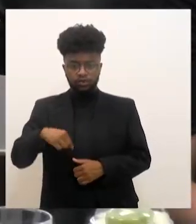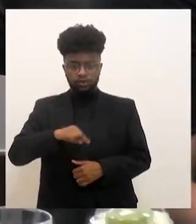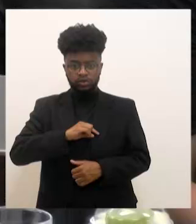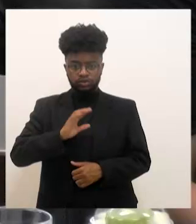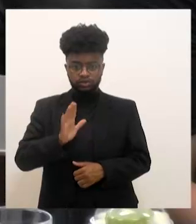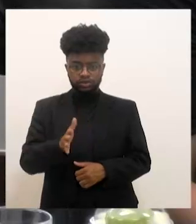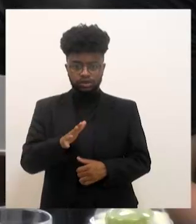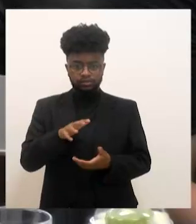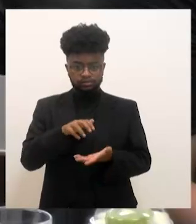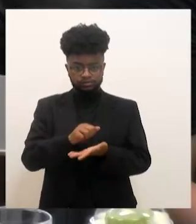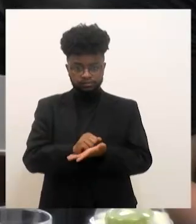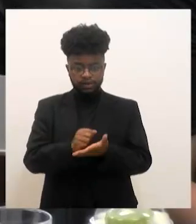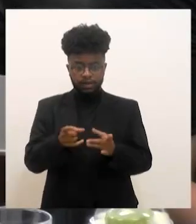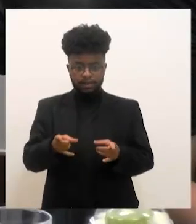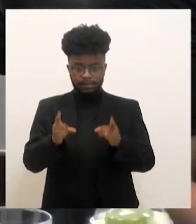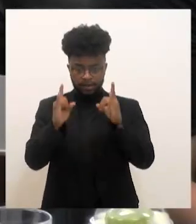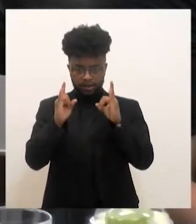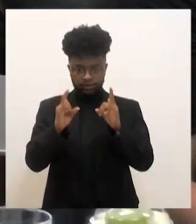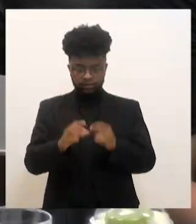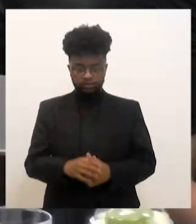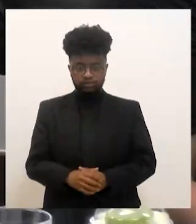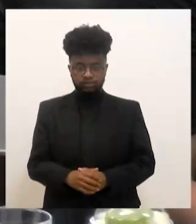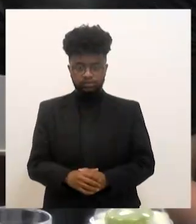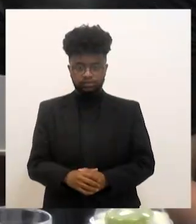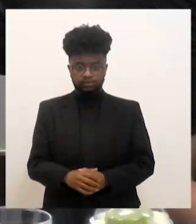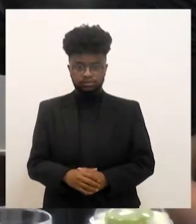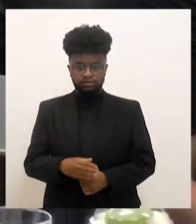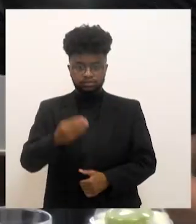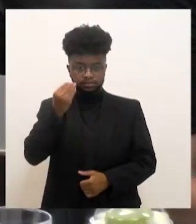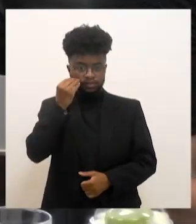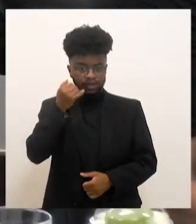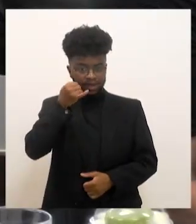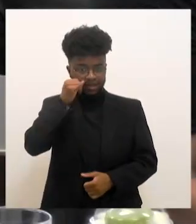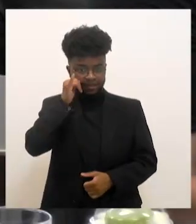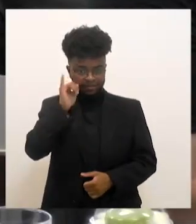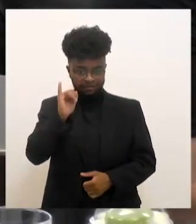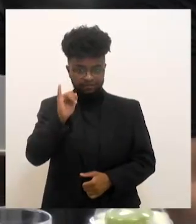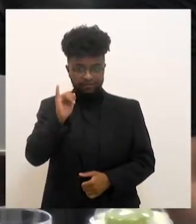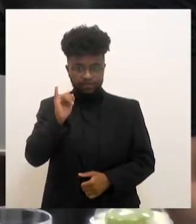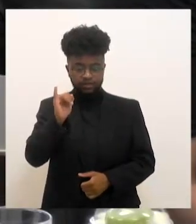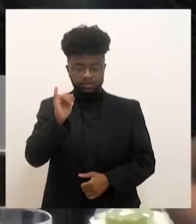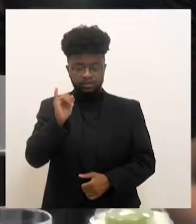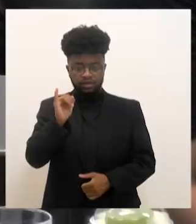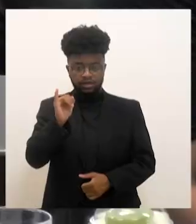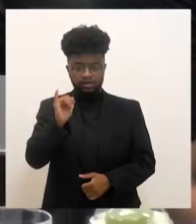tombamos prédios para evitar a sanha